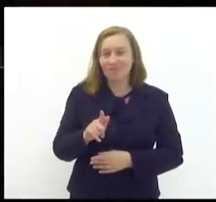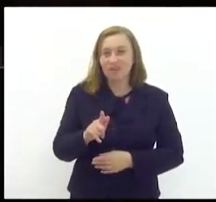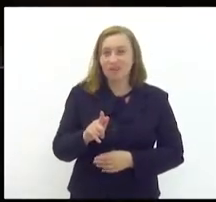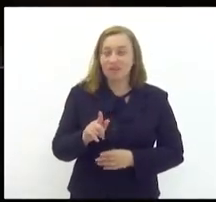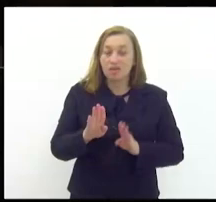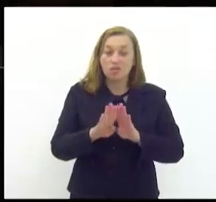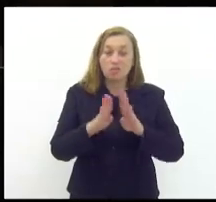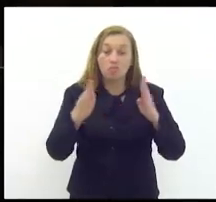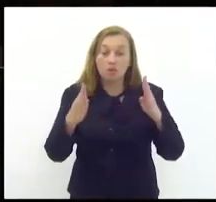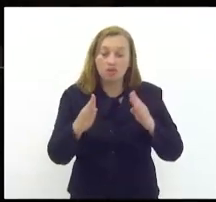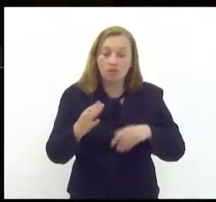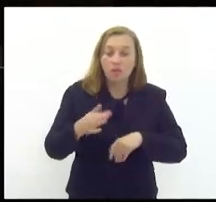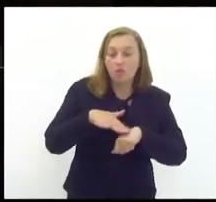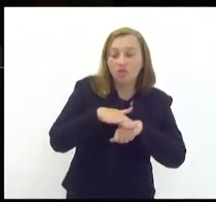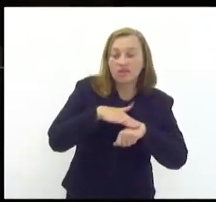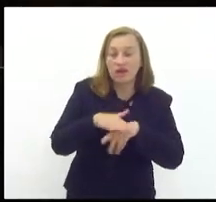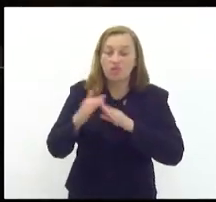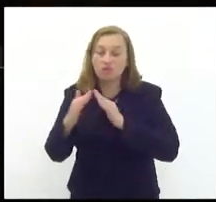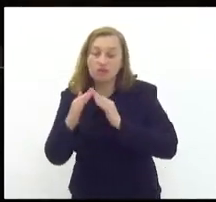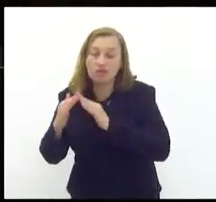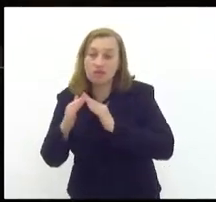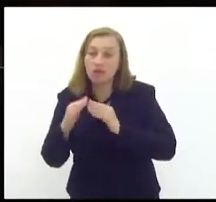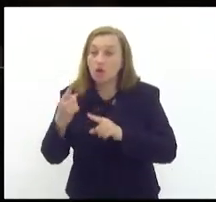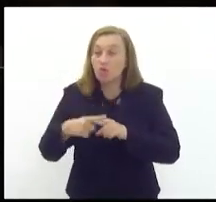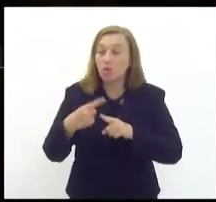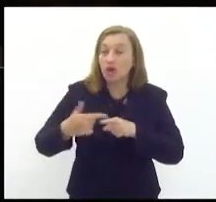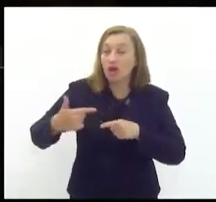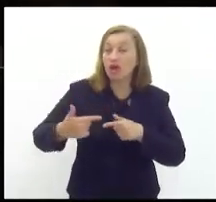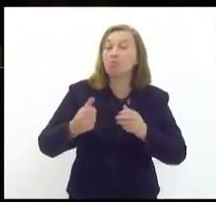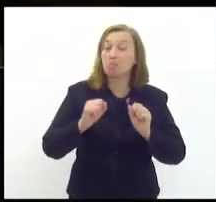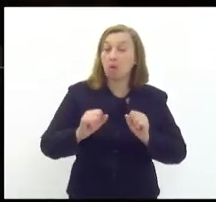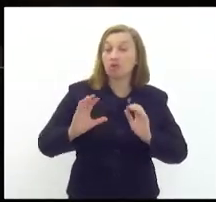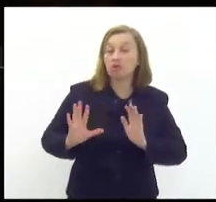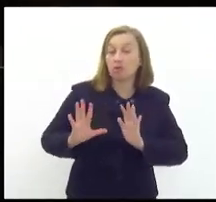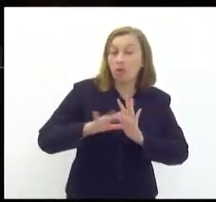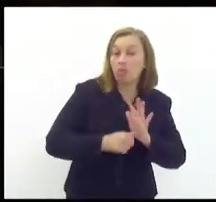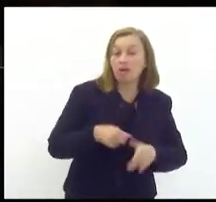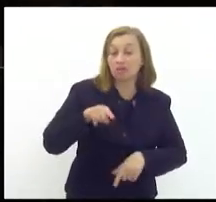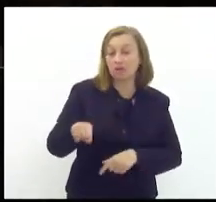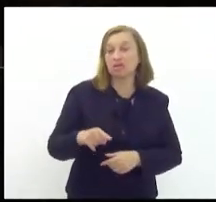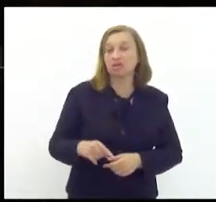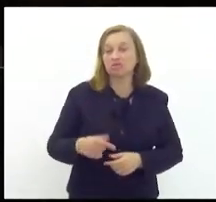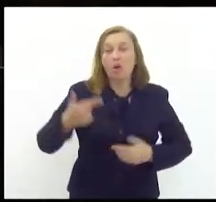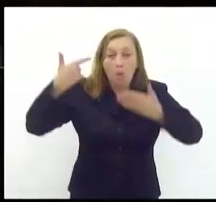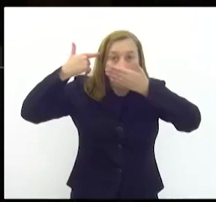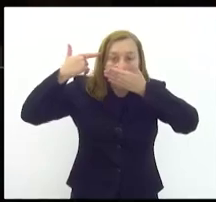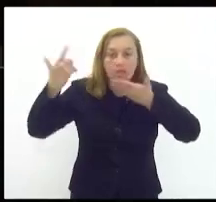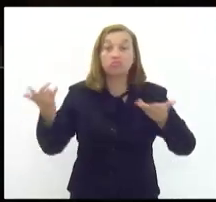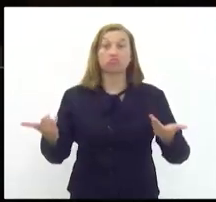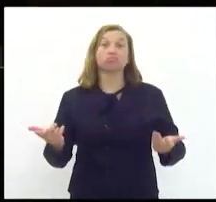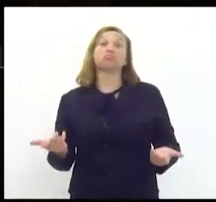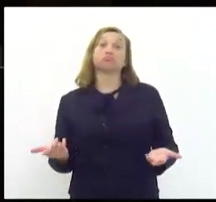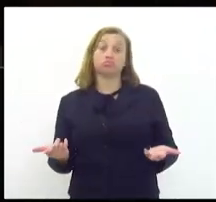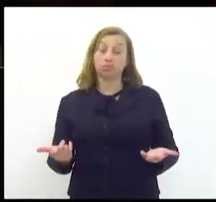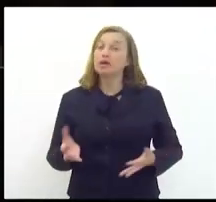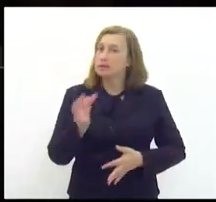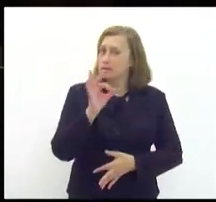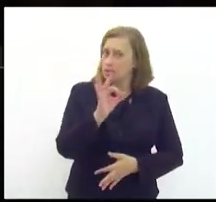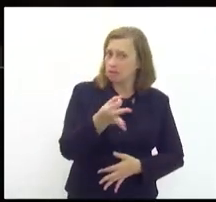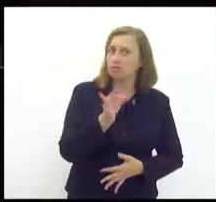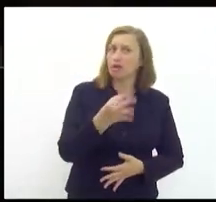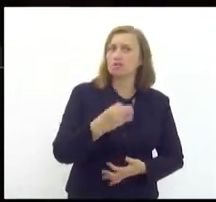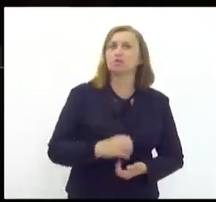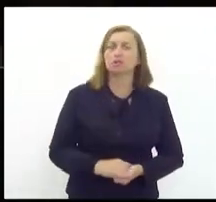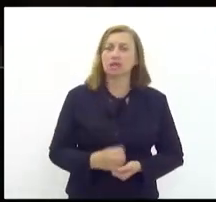conversando com vizinho com um amigo porque corre risco de ser assaltado corre risco de sofrer um sequestro relâmpago e eu tenho certeza